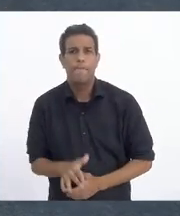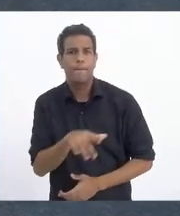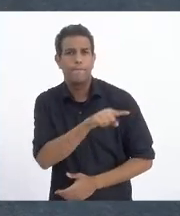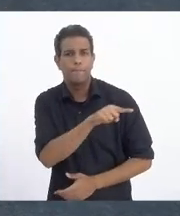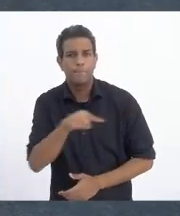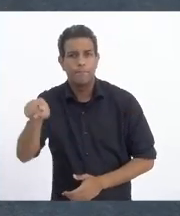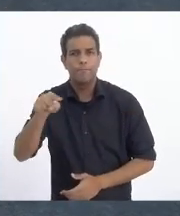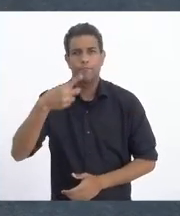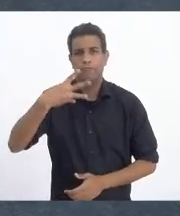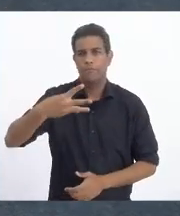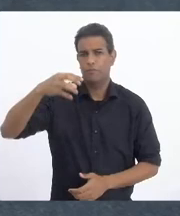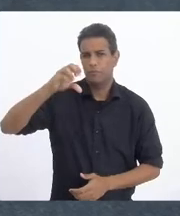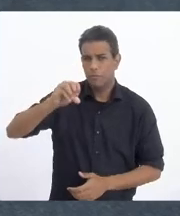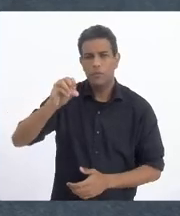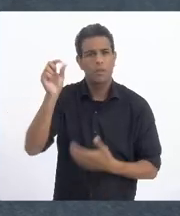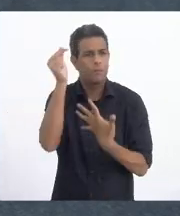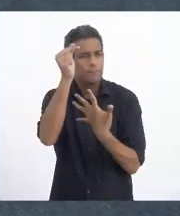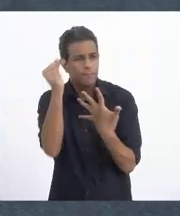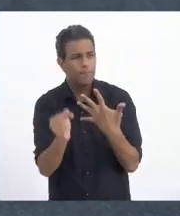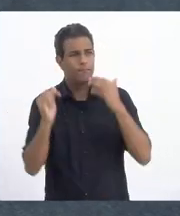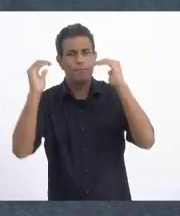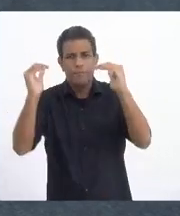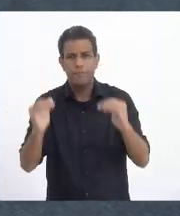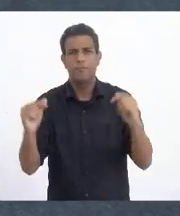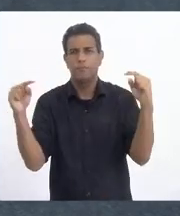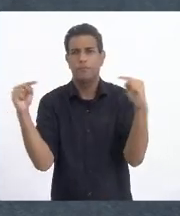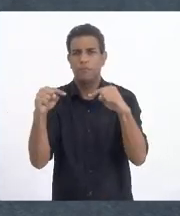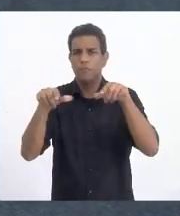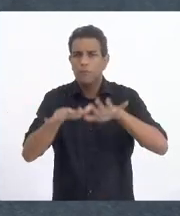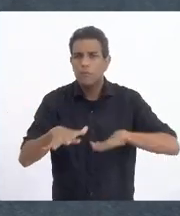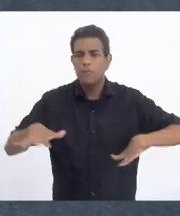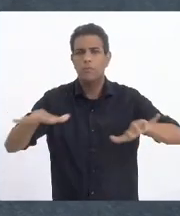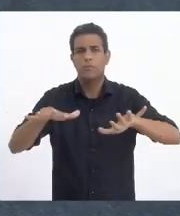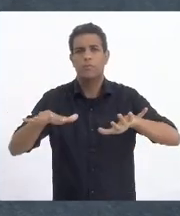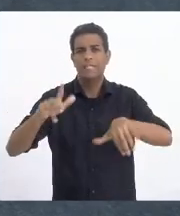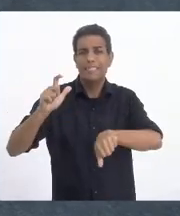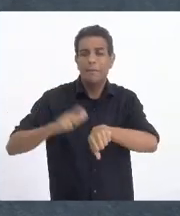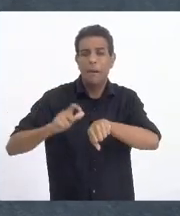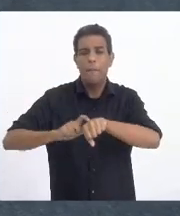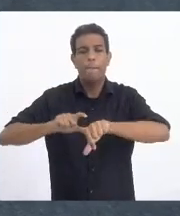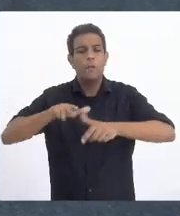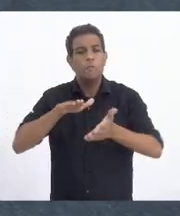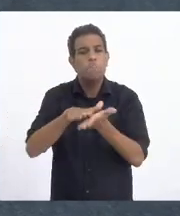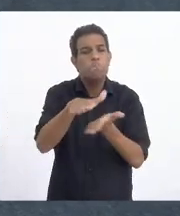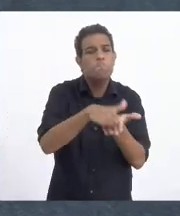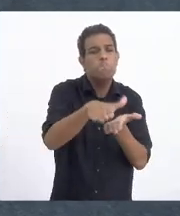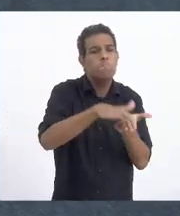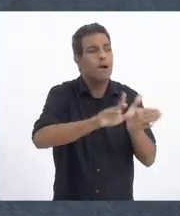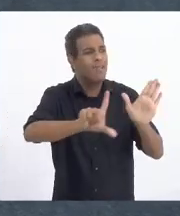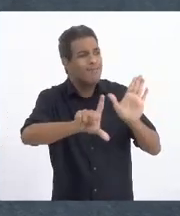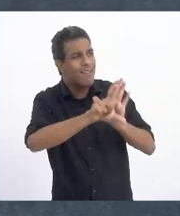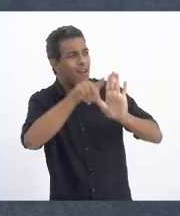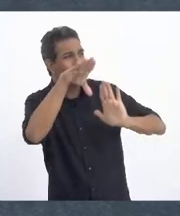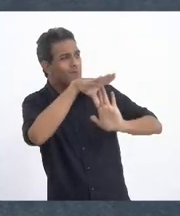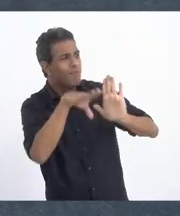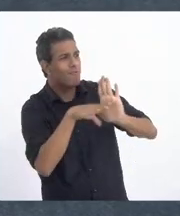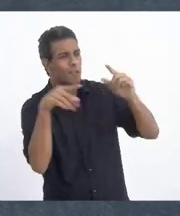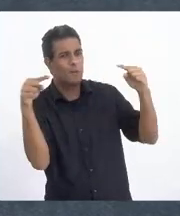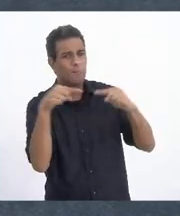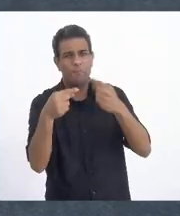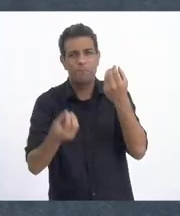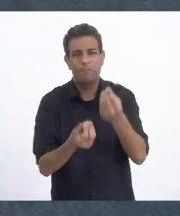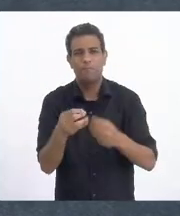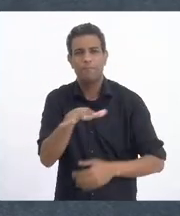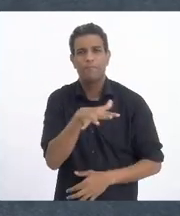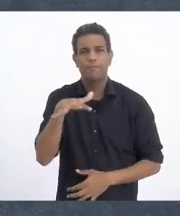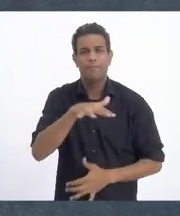constitucional, artigo 49 da Constituição e revogações previstas, na data da publicação de lei de iniciativa